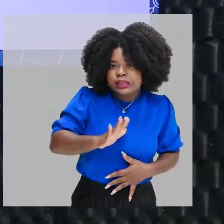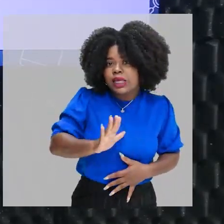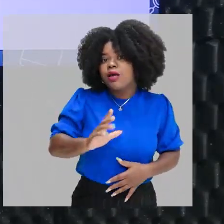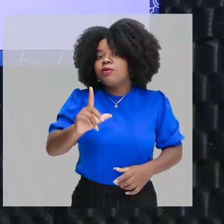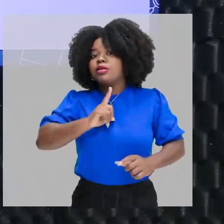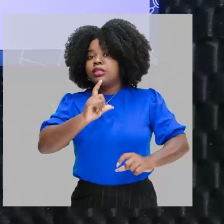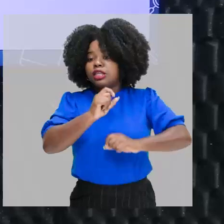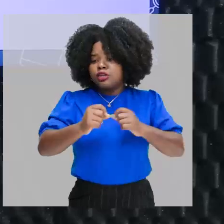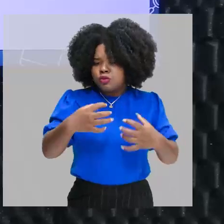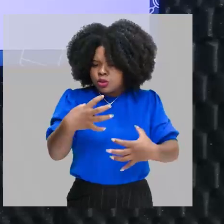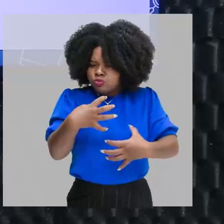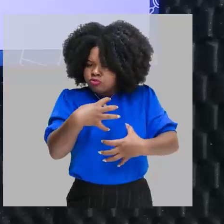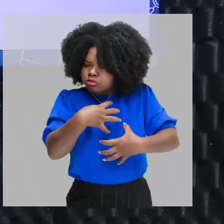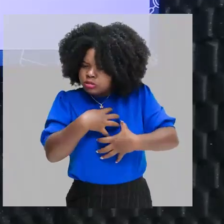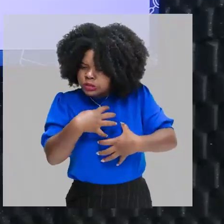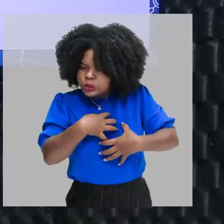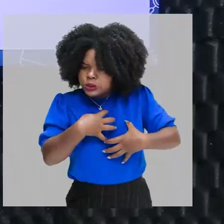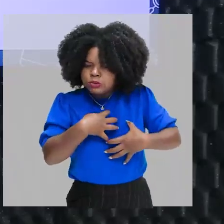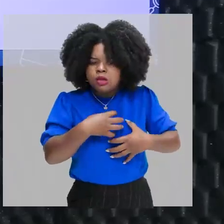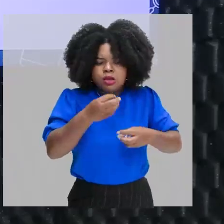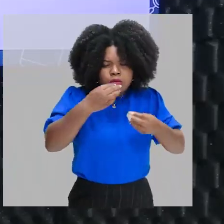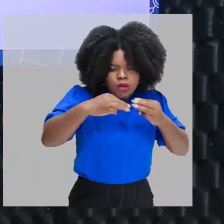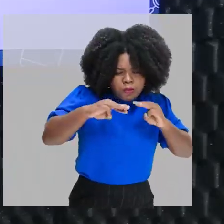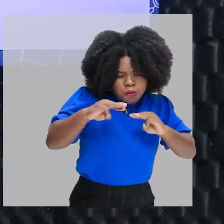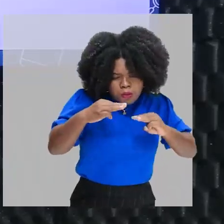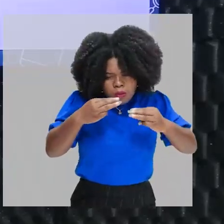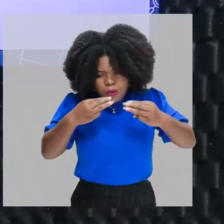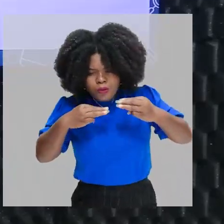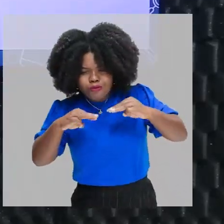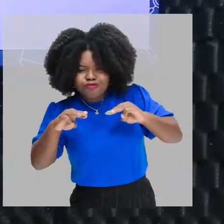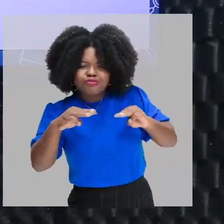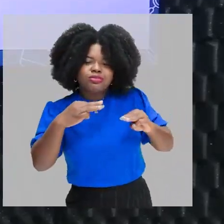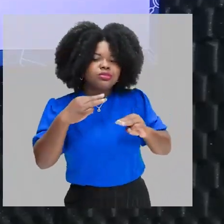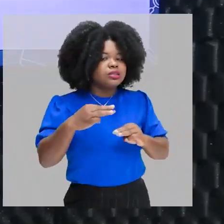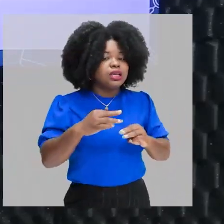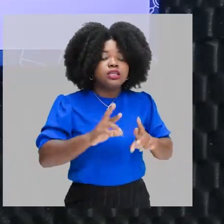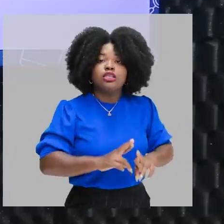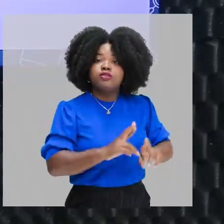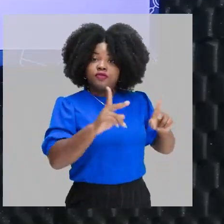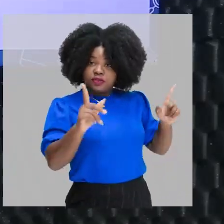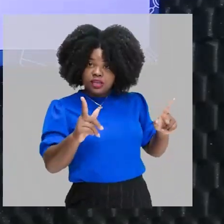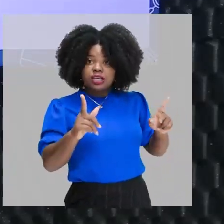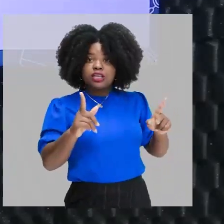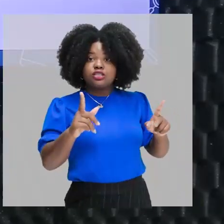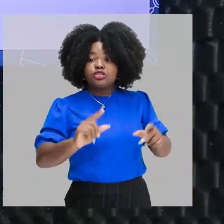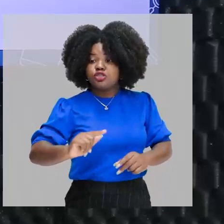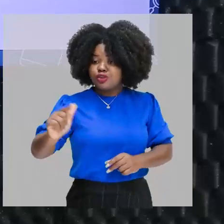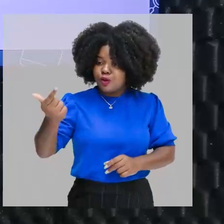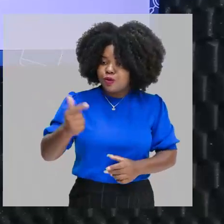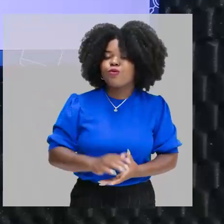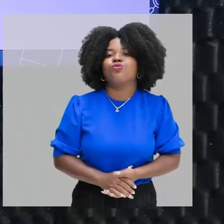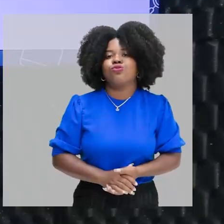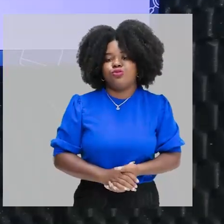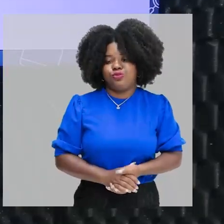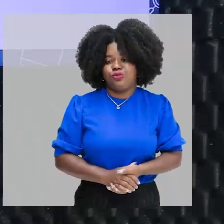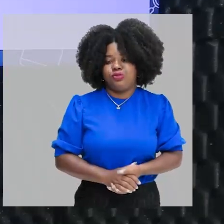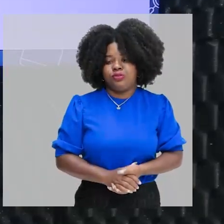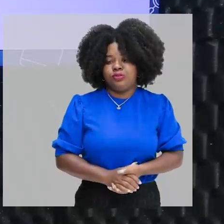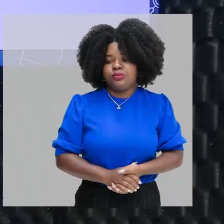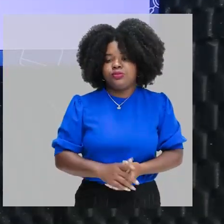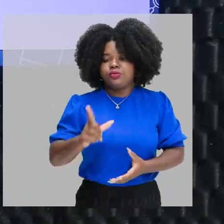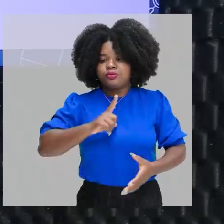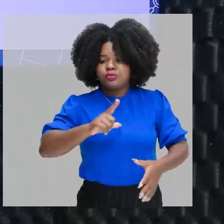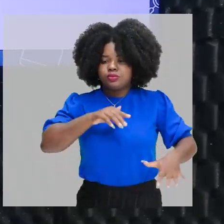sotaque ou tem uma melodia que foge daquele padrão. Offbeat quer dizer fora da batida. Ela